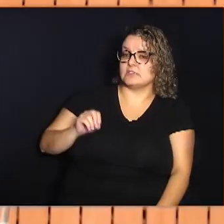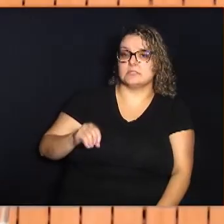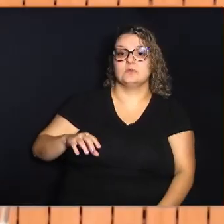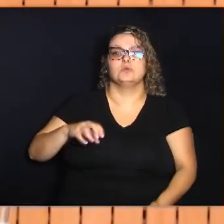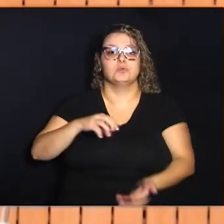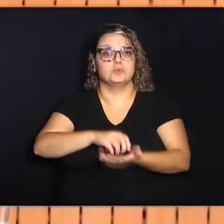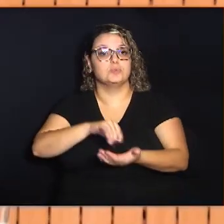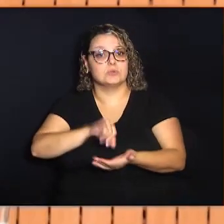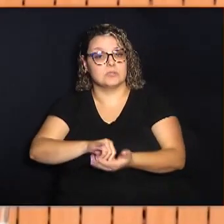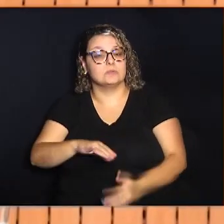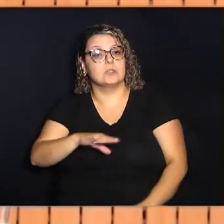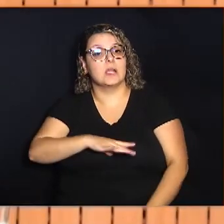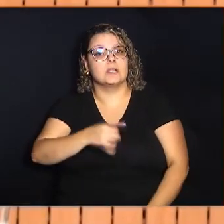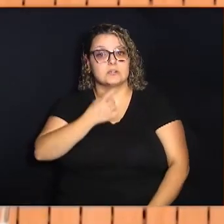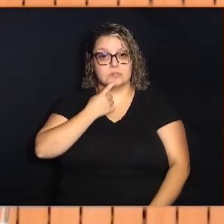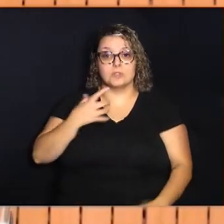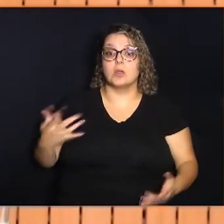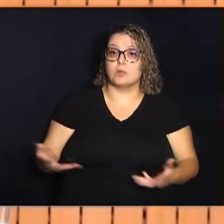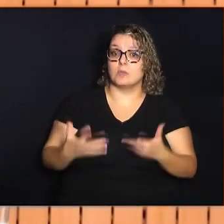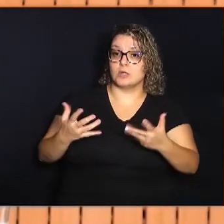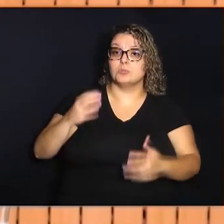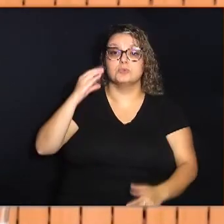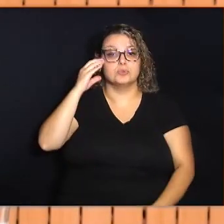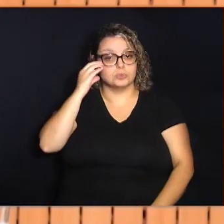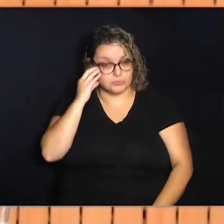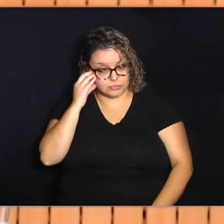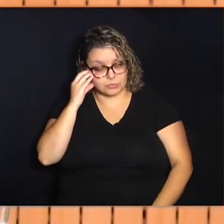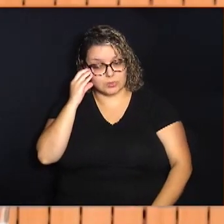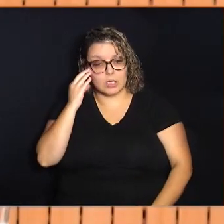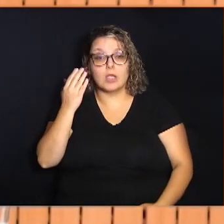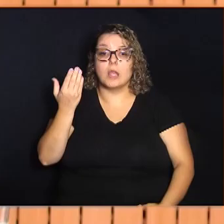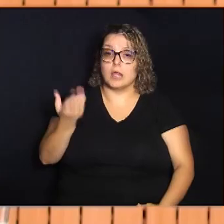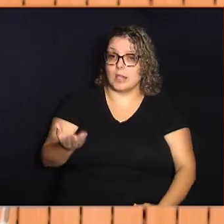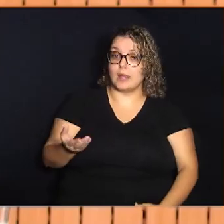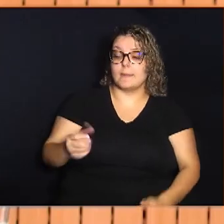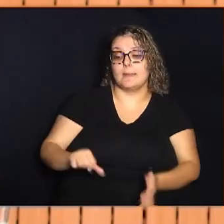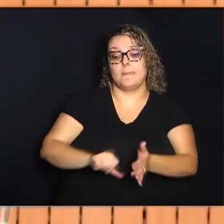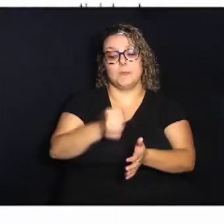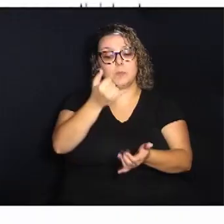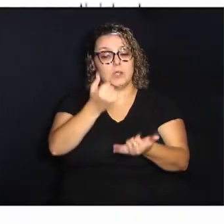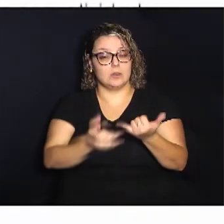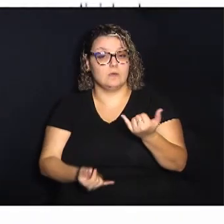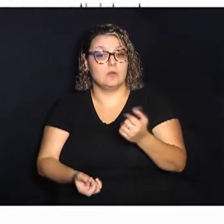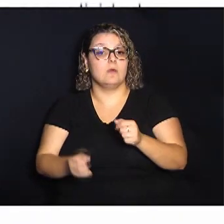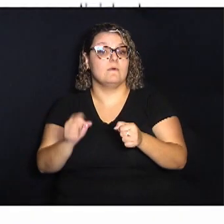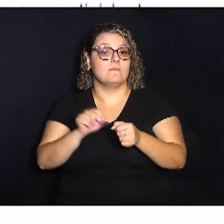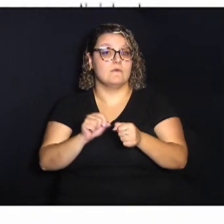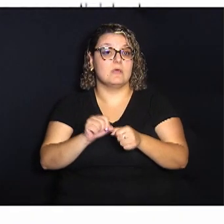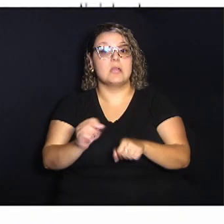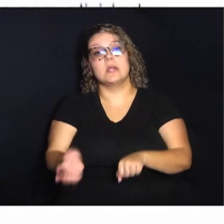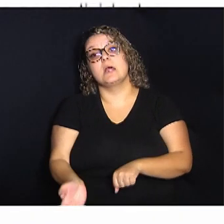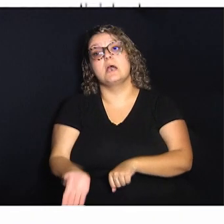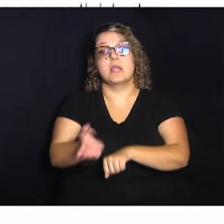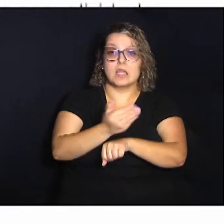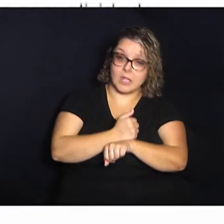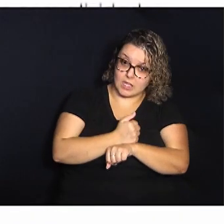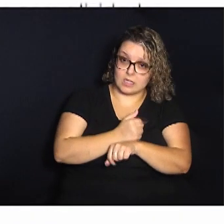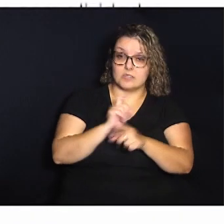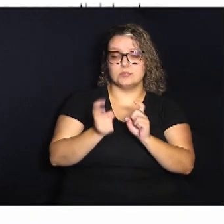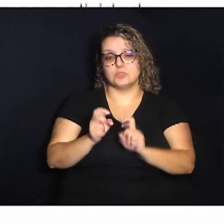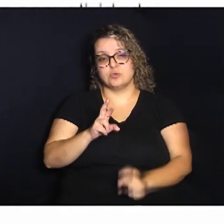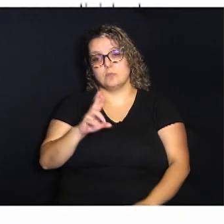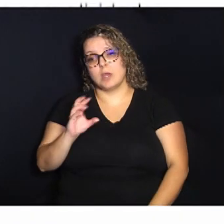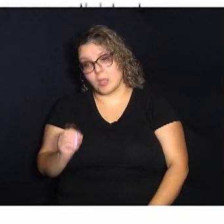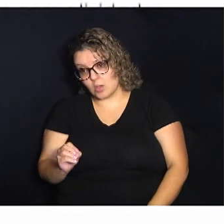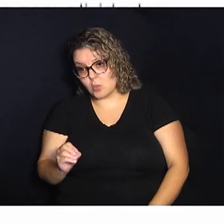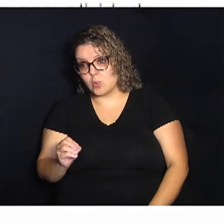A iniciativa foi do vereador Luiz Cirilo. É na chamada primeira parte, realizada antes de uma sessão ordinária e